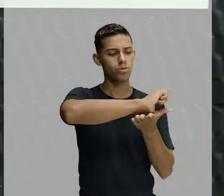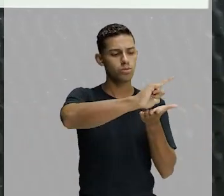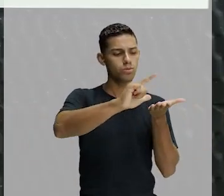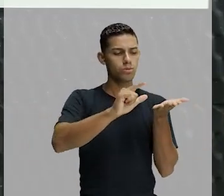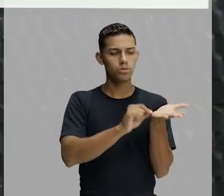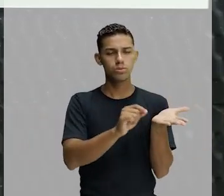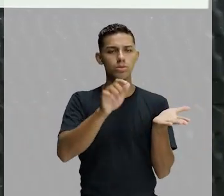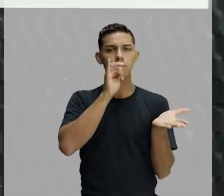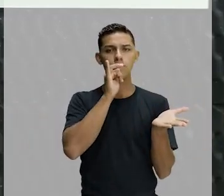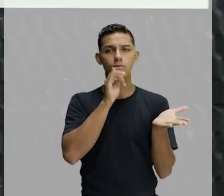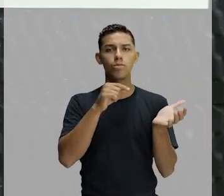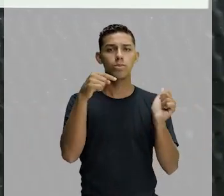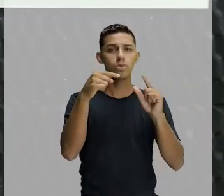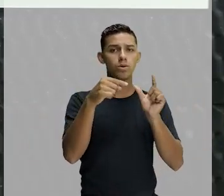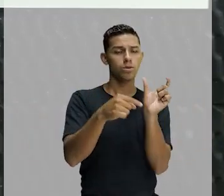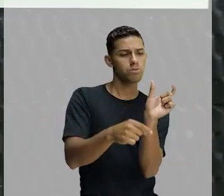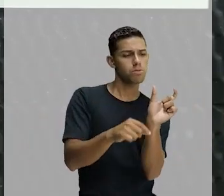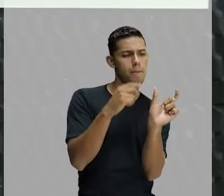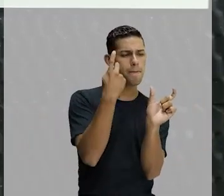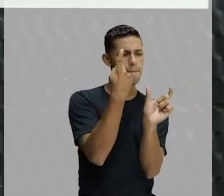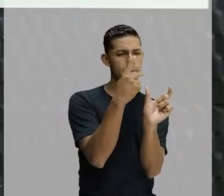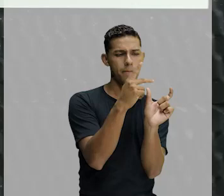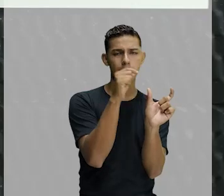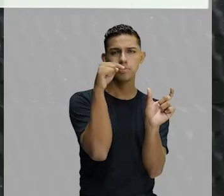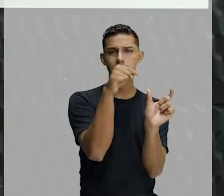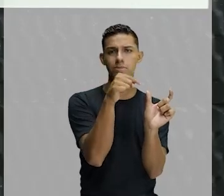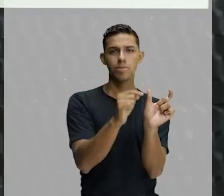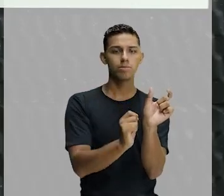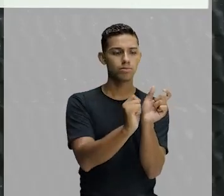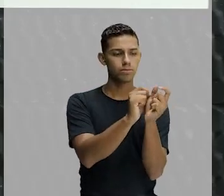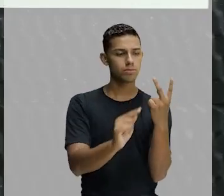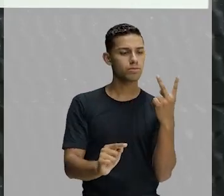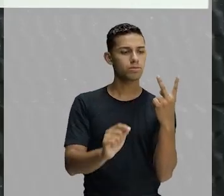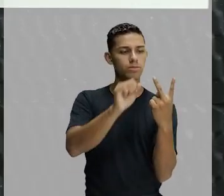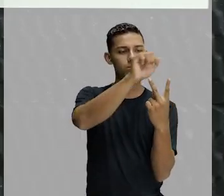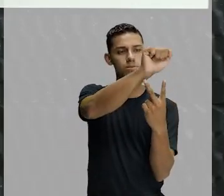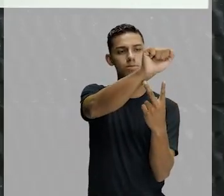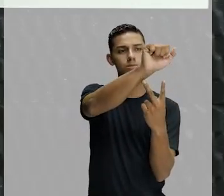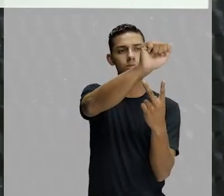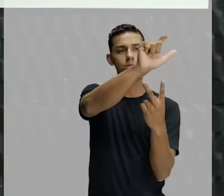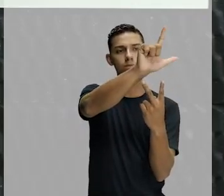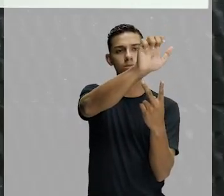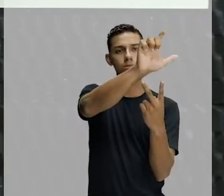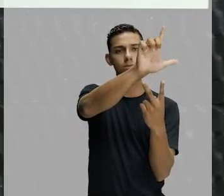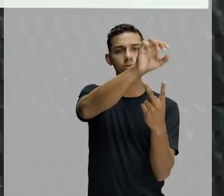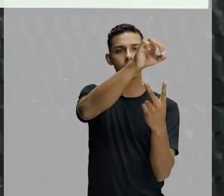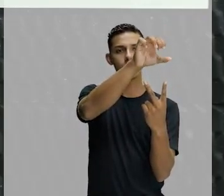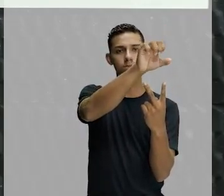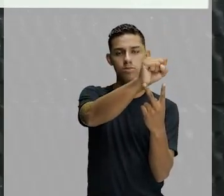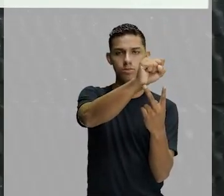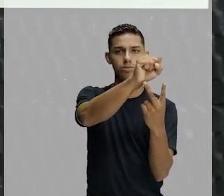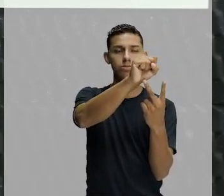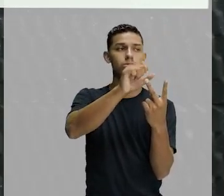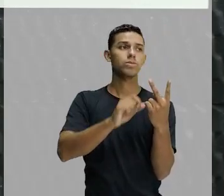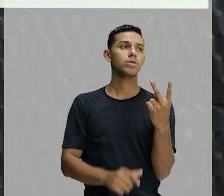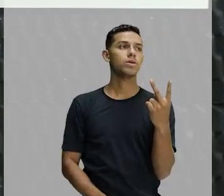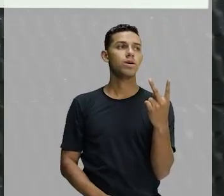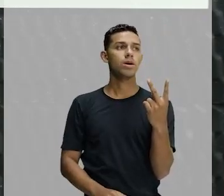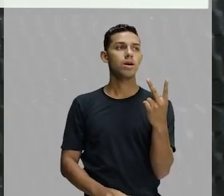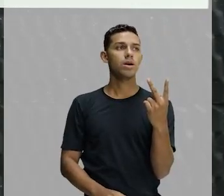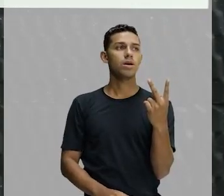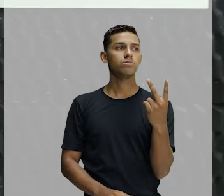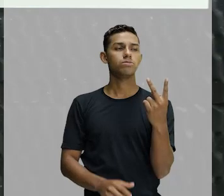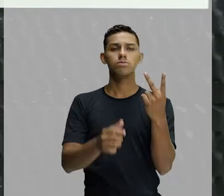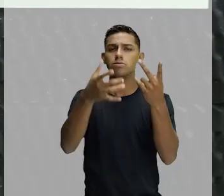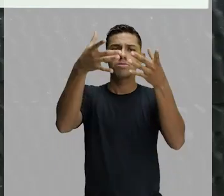é codificada por um par de alelos, certo? Esse par de alelos aqui, a gente vai